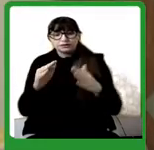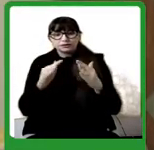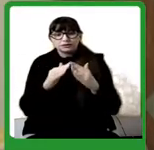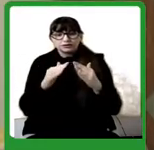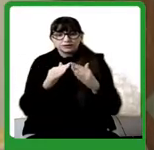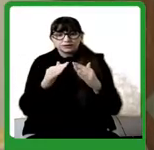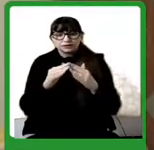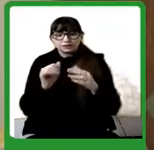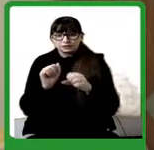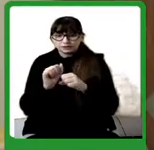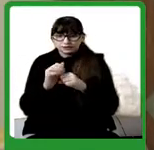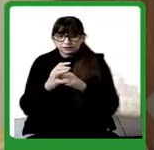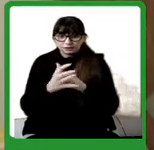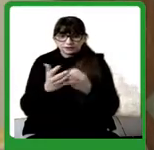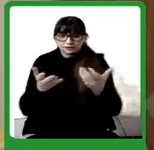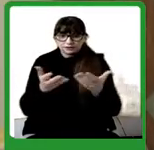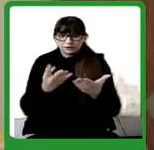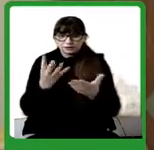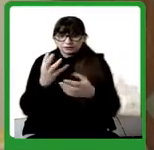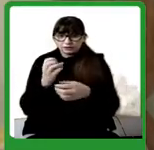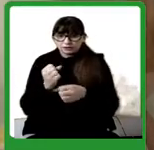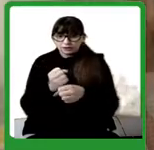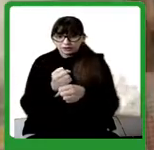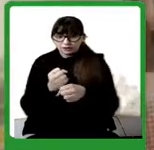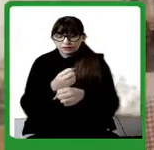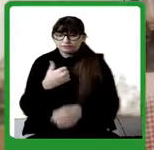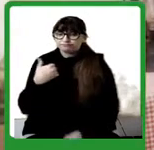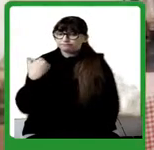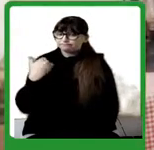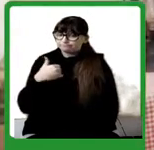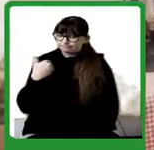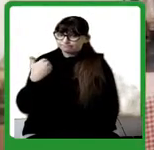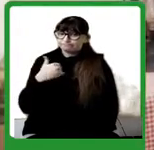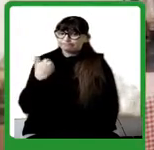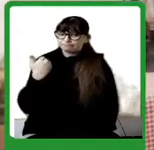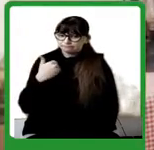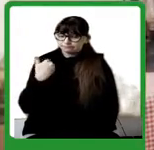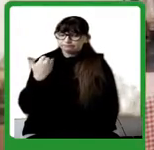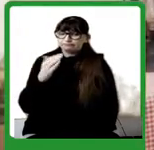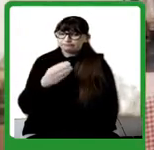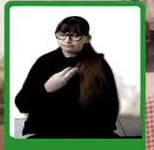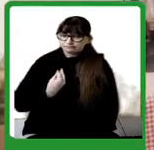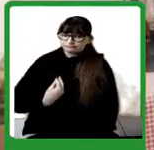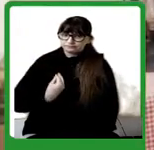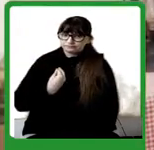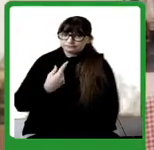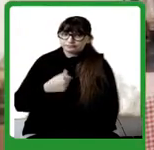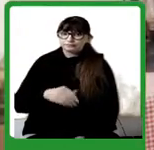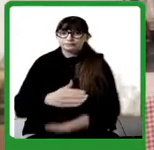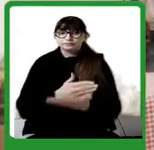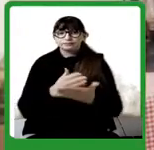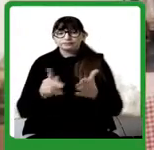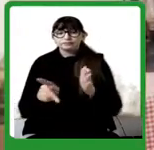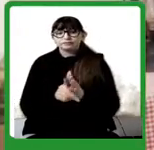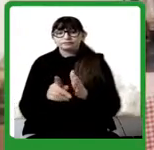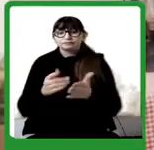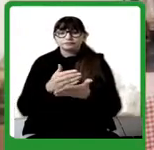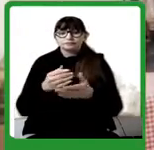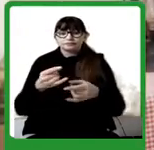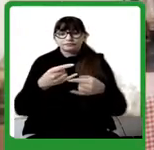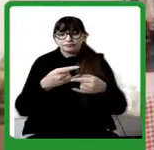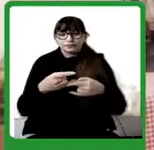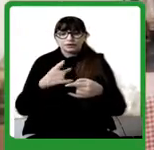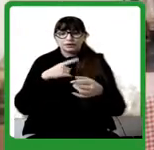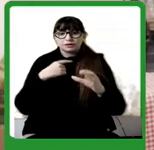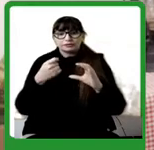Sicredi Alto Uruguai está completando 40 anos, né, minha gente? 40 anos de existência, como nós falamos no começo dessa live. E tem um vídeo aí para passar pro pessoal,